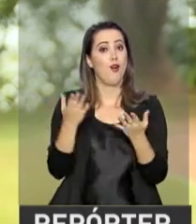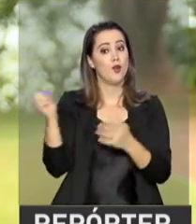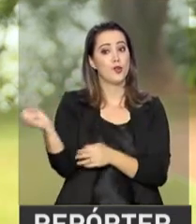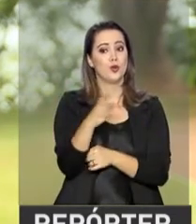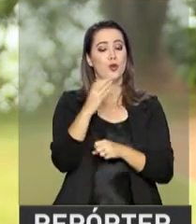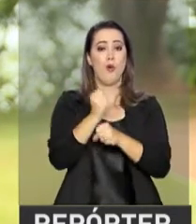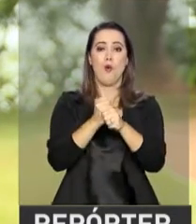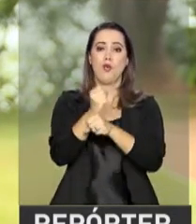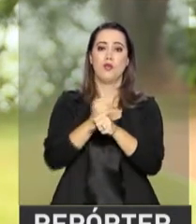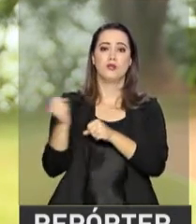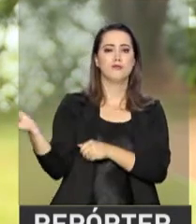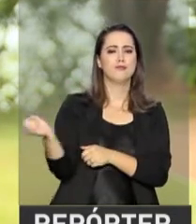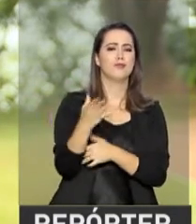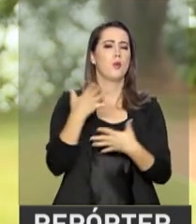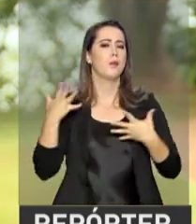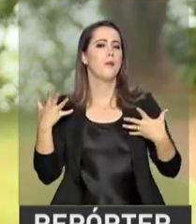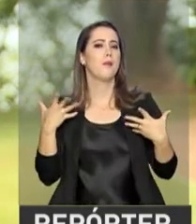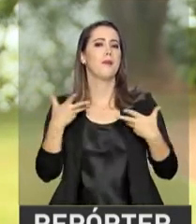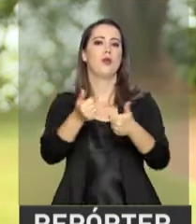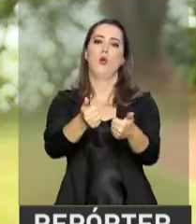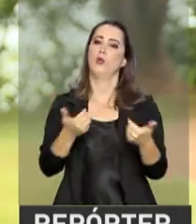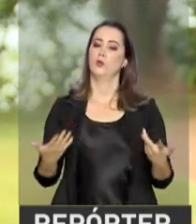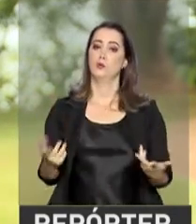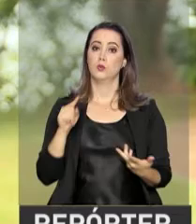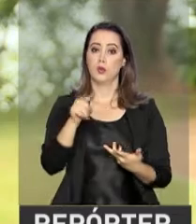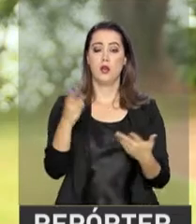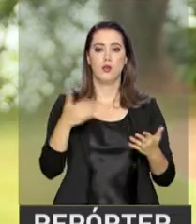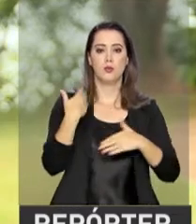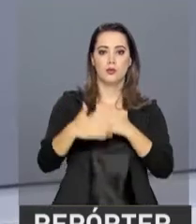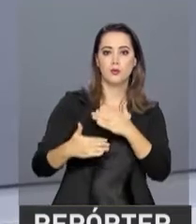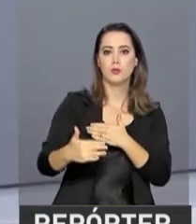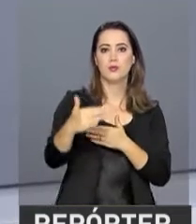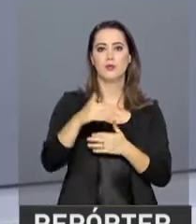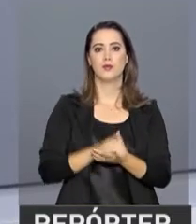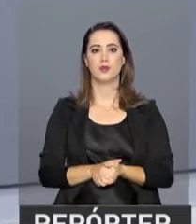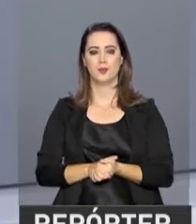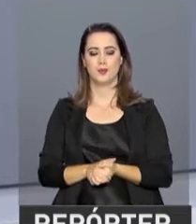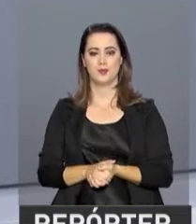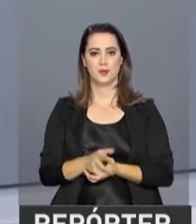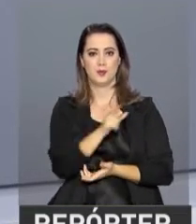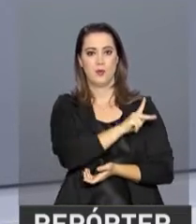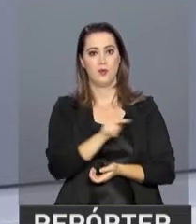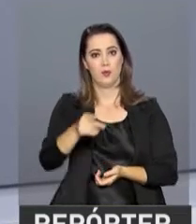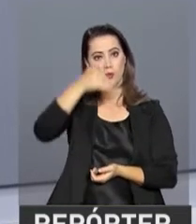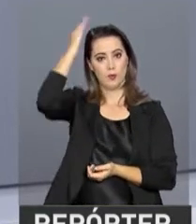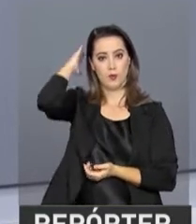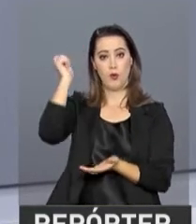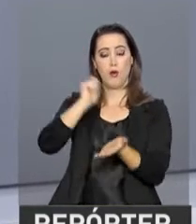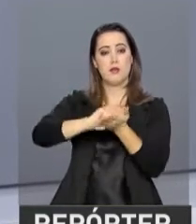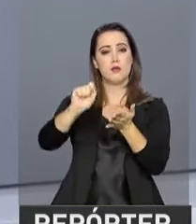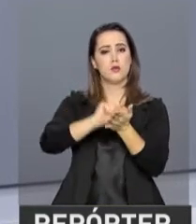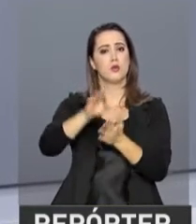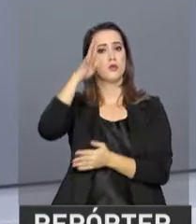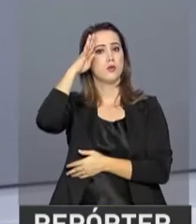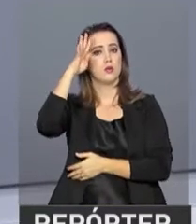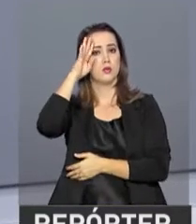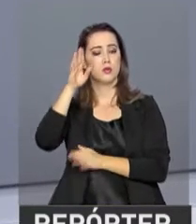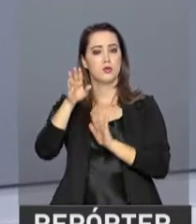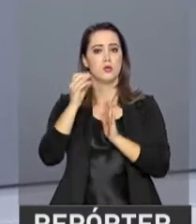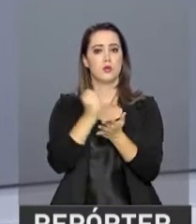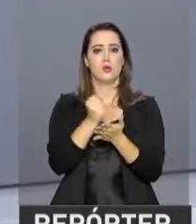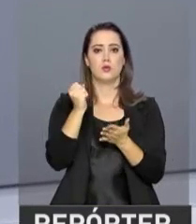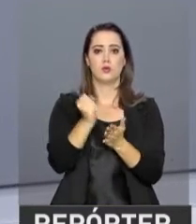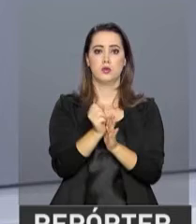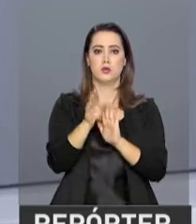novo de mais realizações agora é lançar o presidente michel temer assinou nesta quarta-feira um contrato